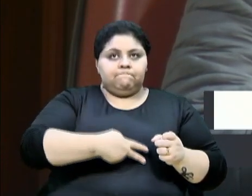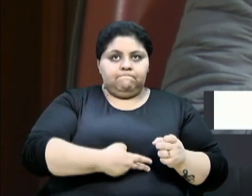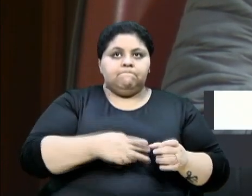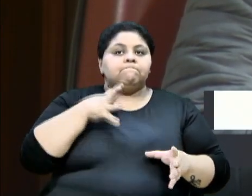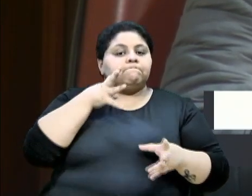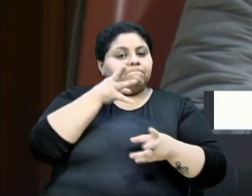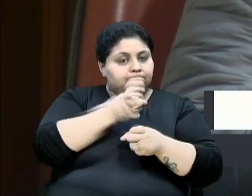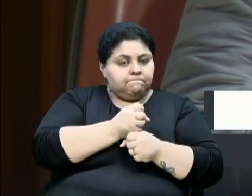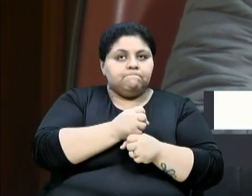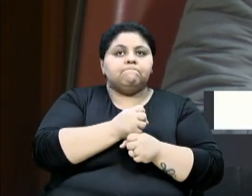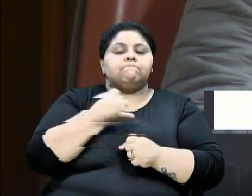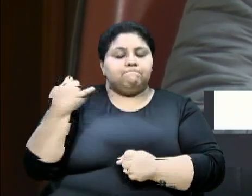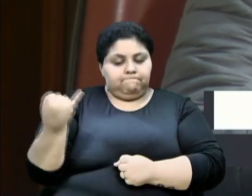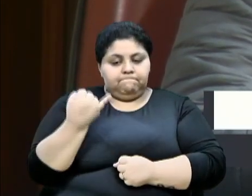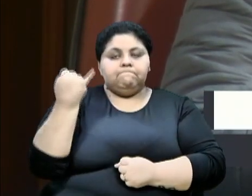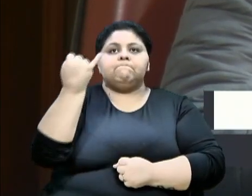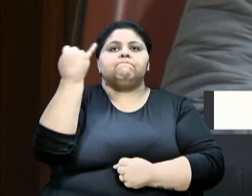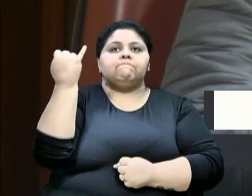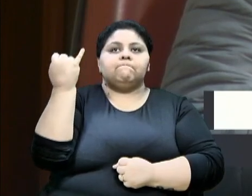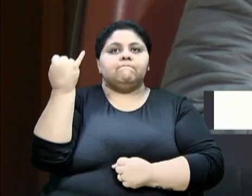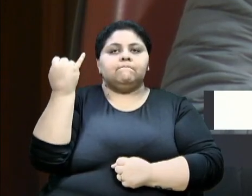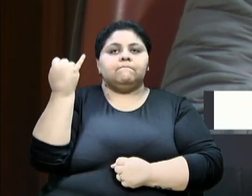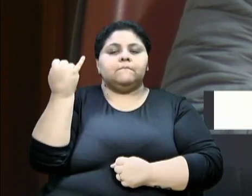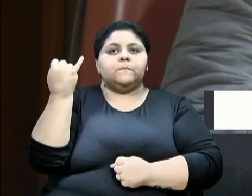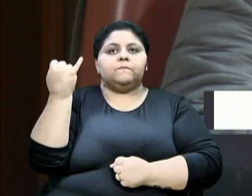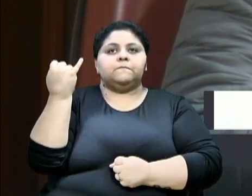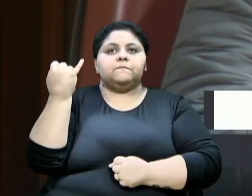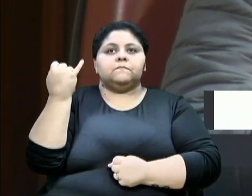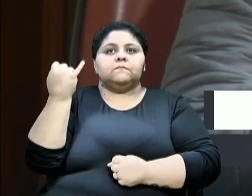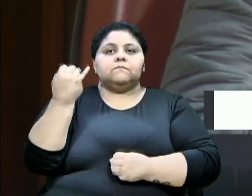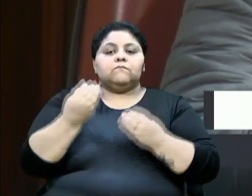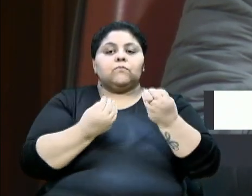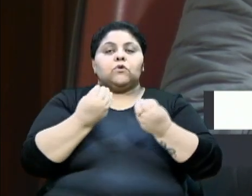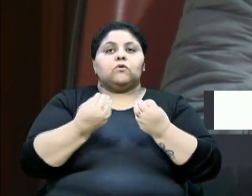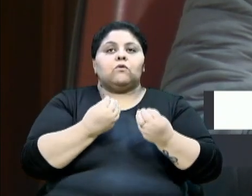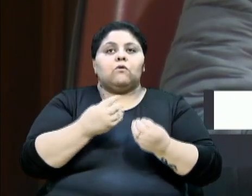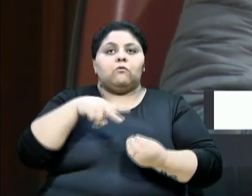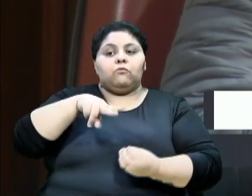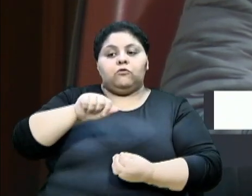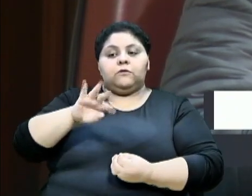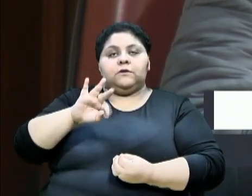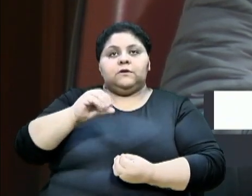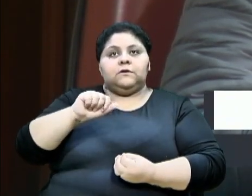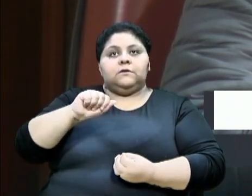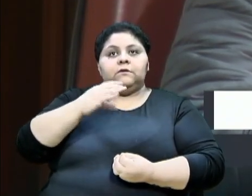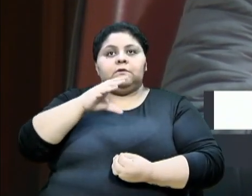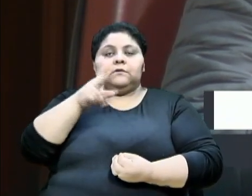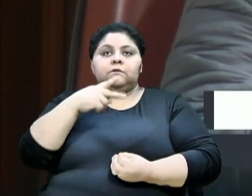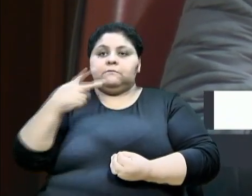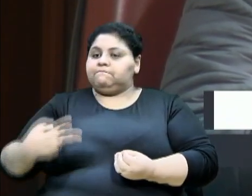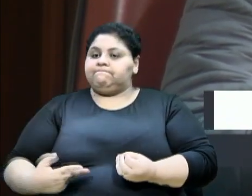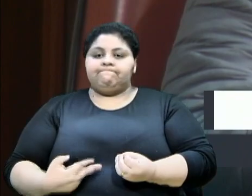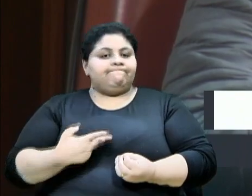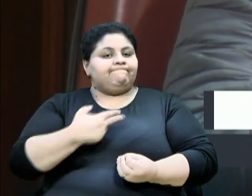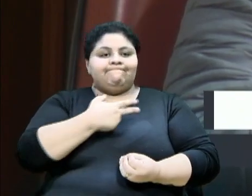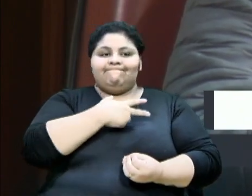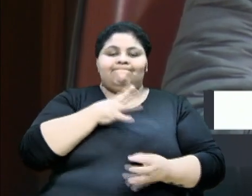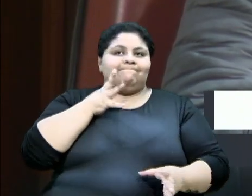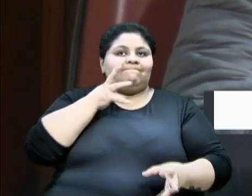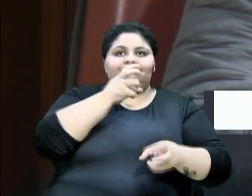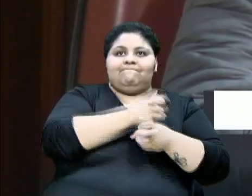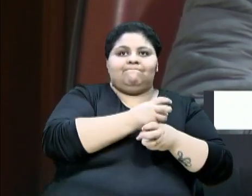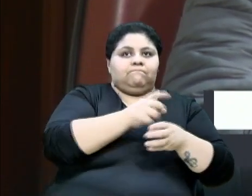a gente não se preocupar com os animais. E eu vou adiante. Nós conseguimos uma emenda parlamentar, junto com a